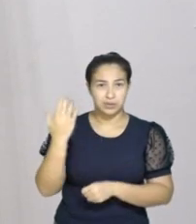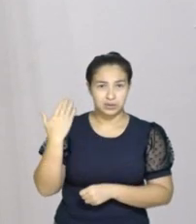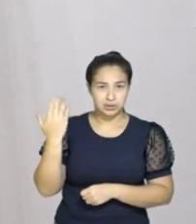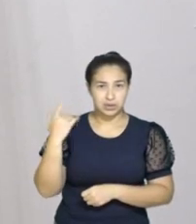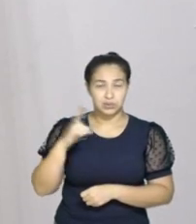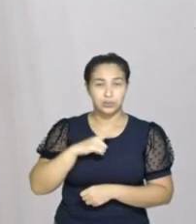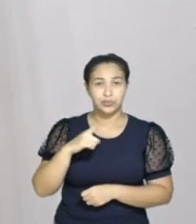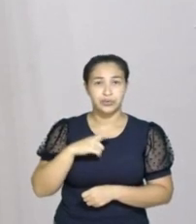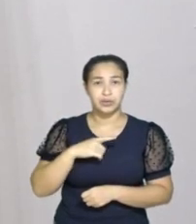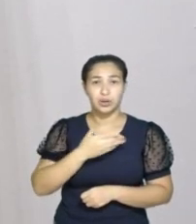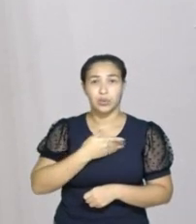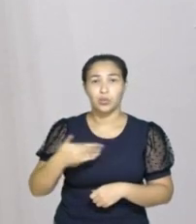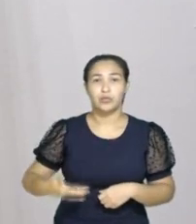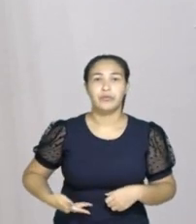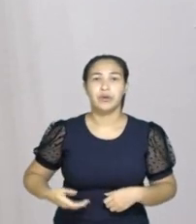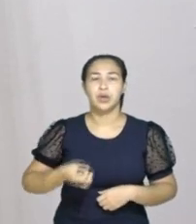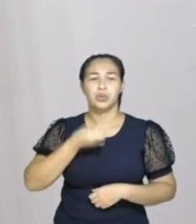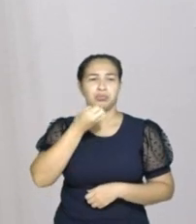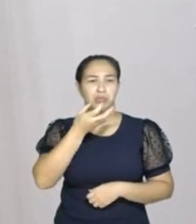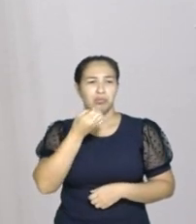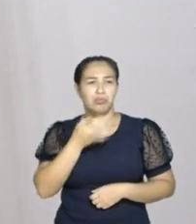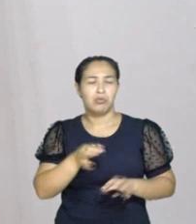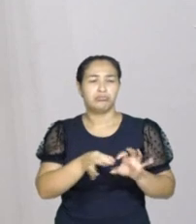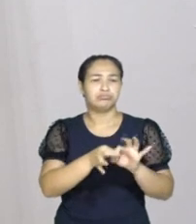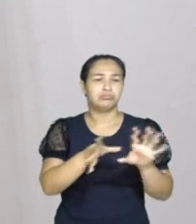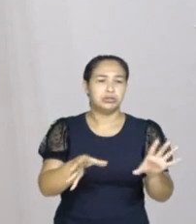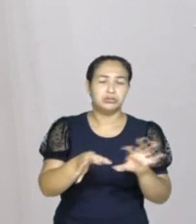o governo fez concessões passado